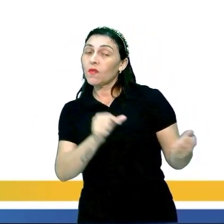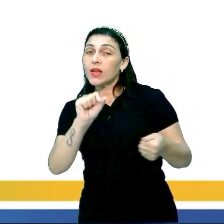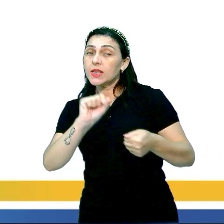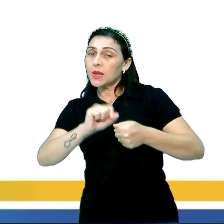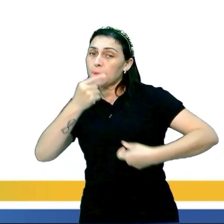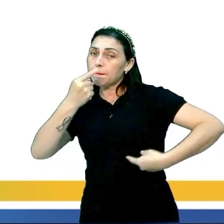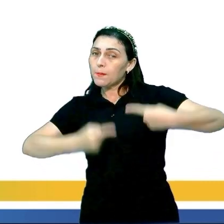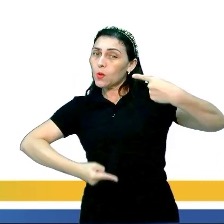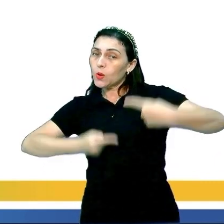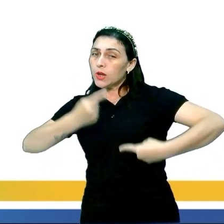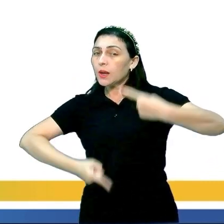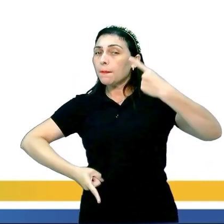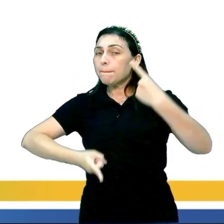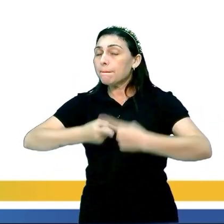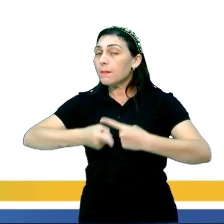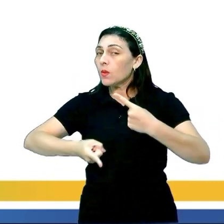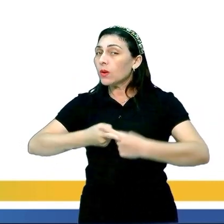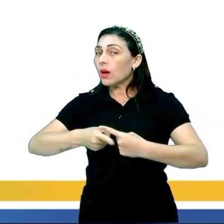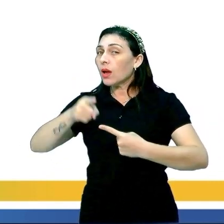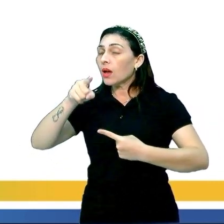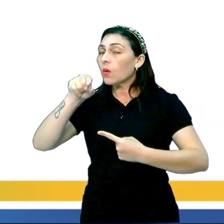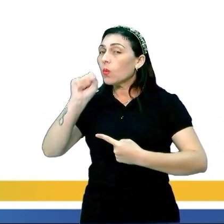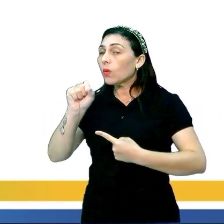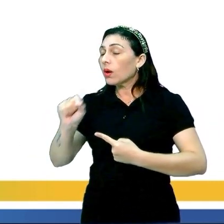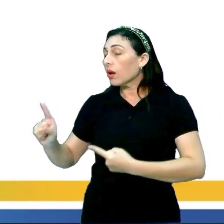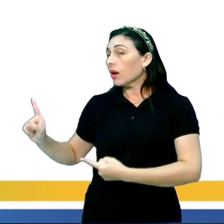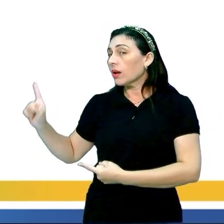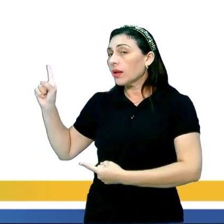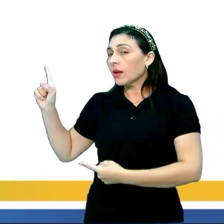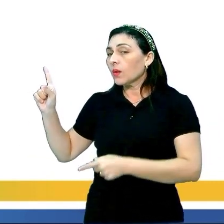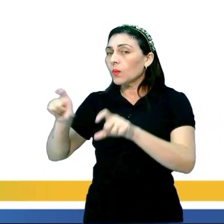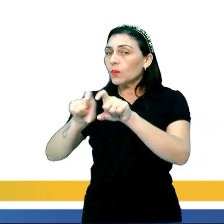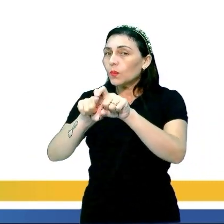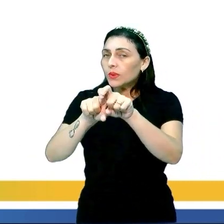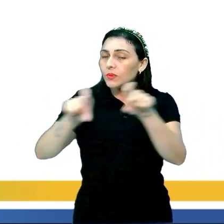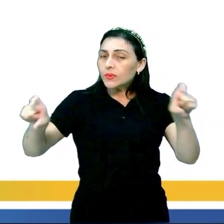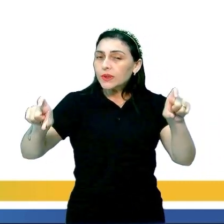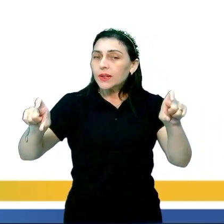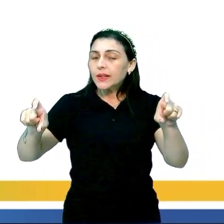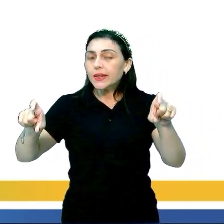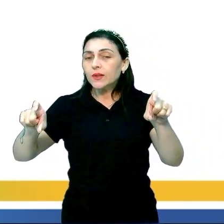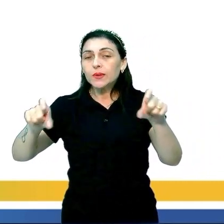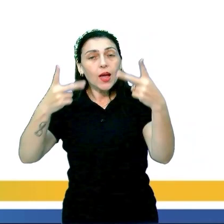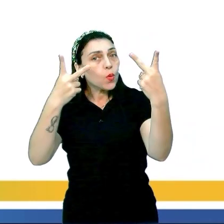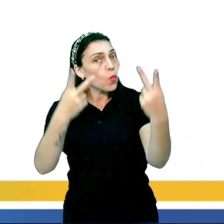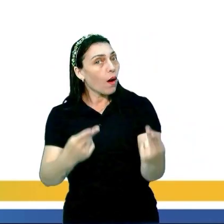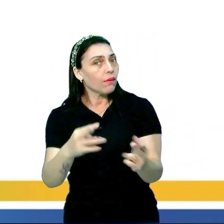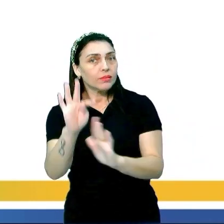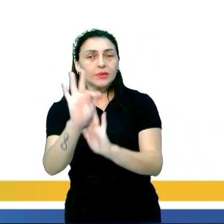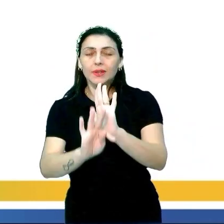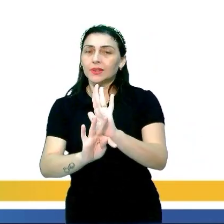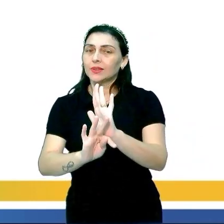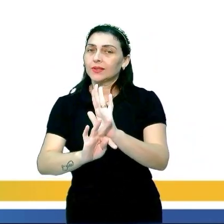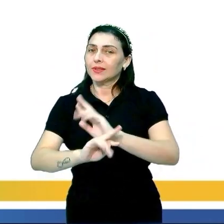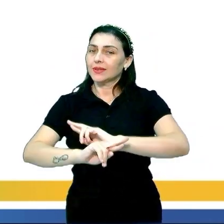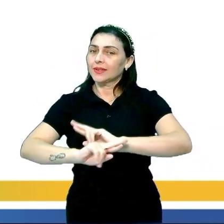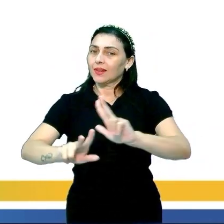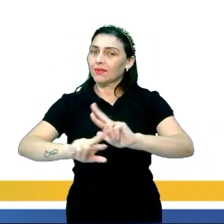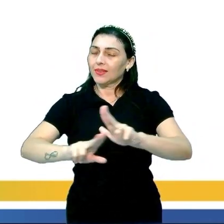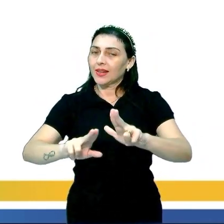verem, tá? Que o enunciado, ele não está igual ao texto. Olha